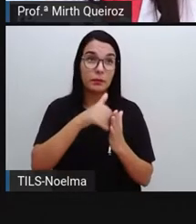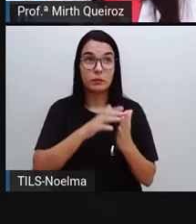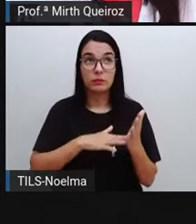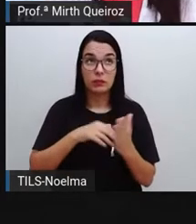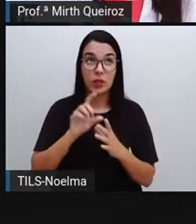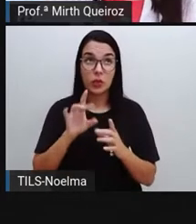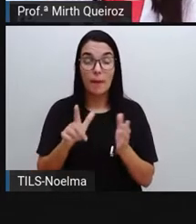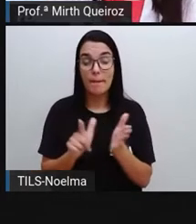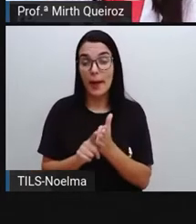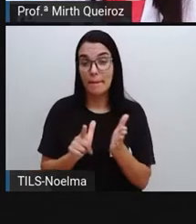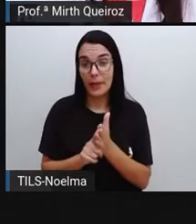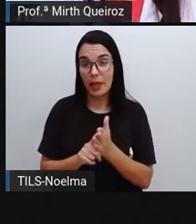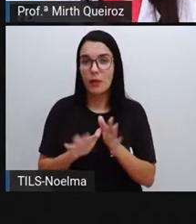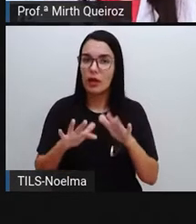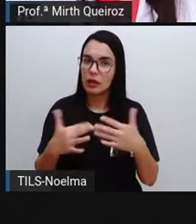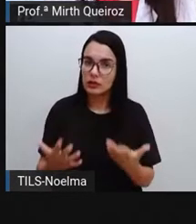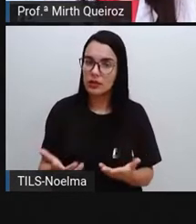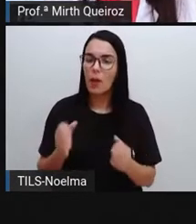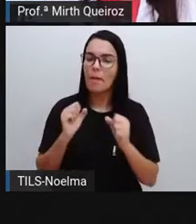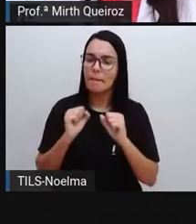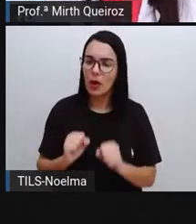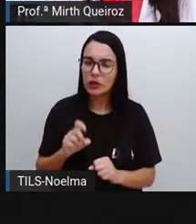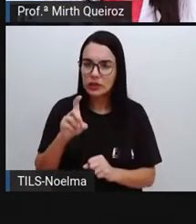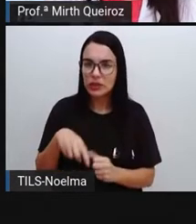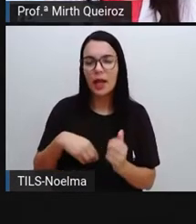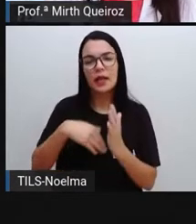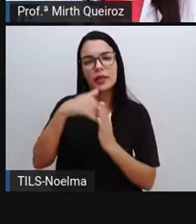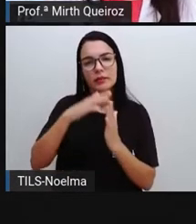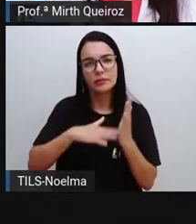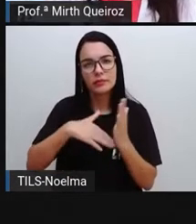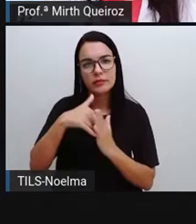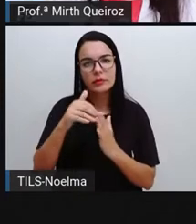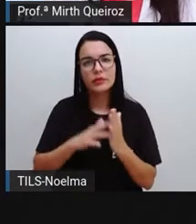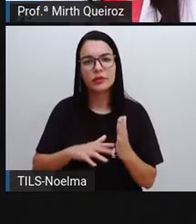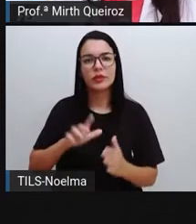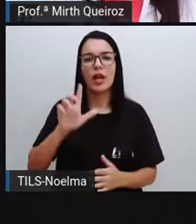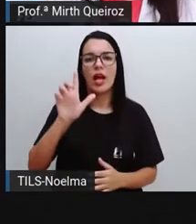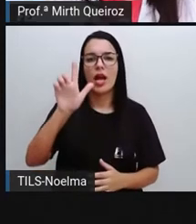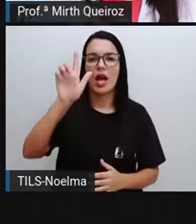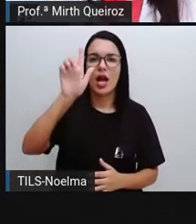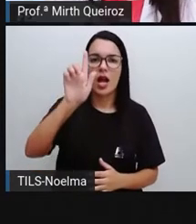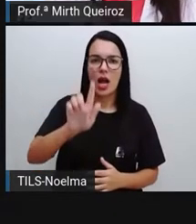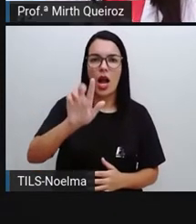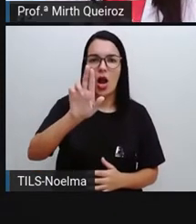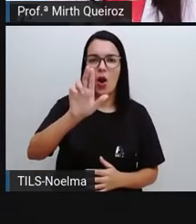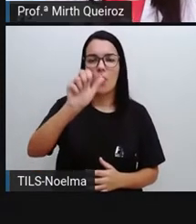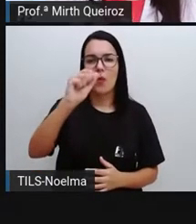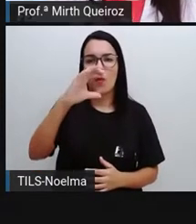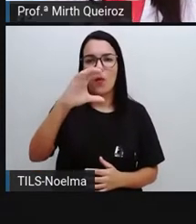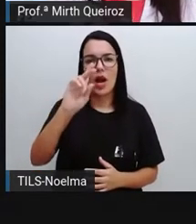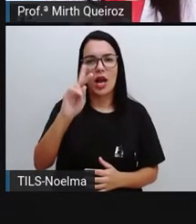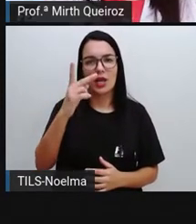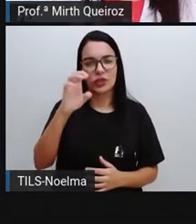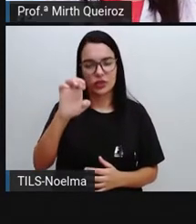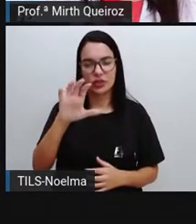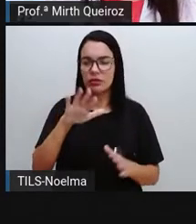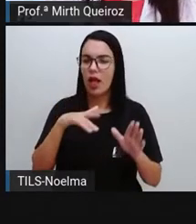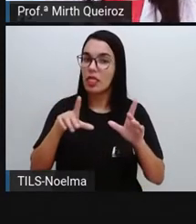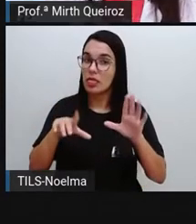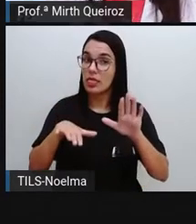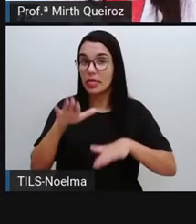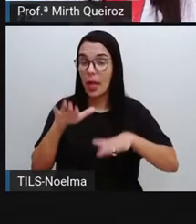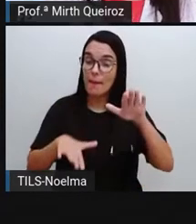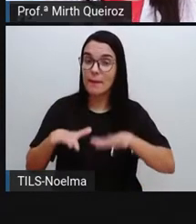em papel. Aí pode ser a tinta guache. Então, a escolha das tintas vai depender da superfície que vocês vão gravar,